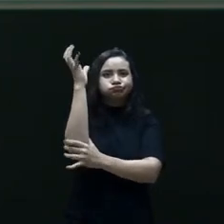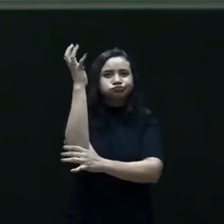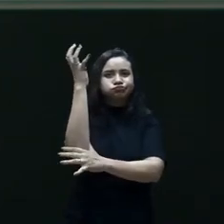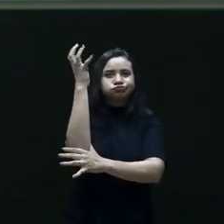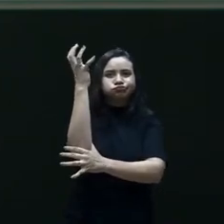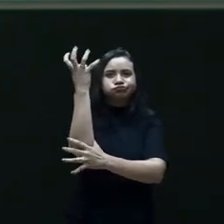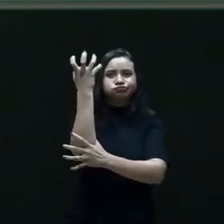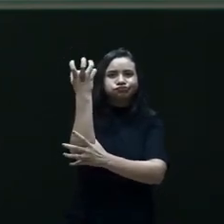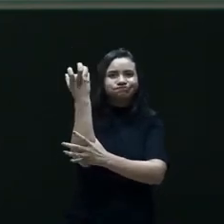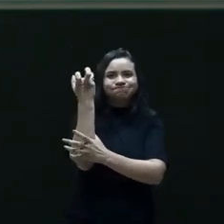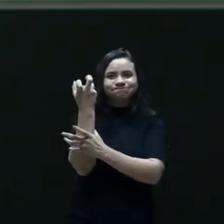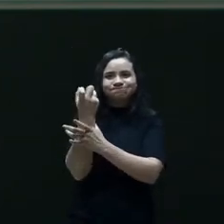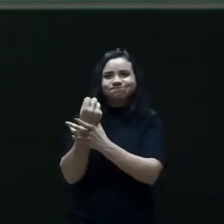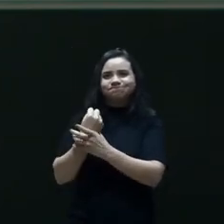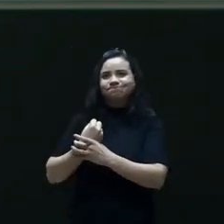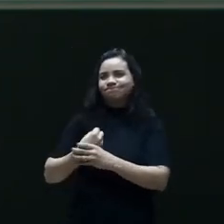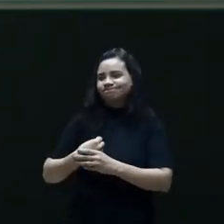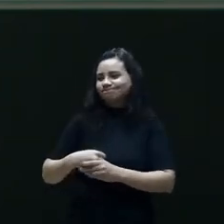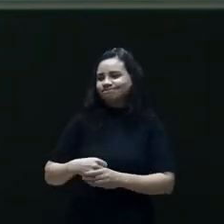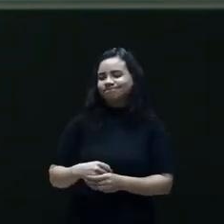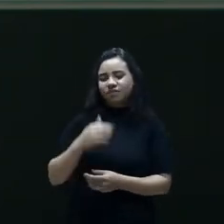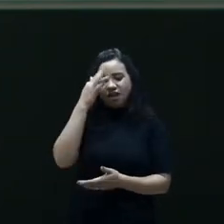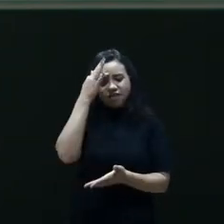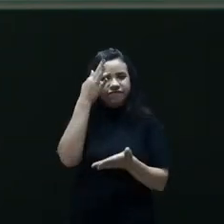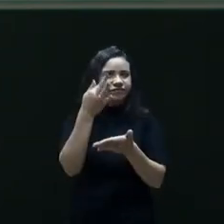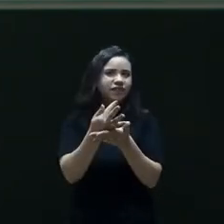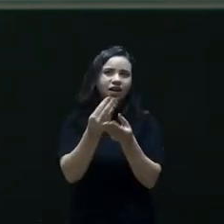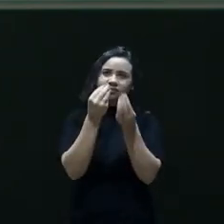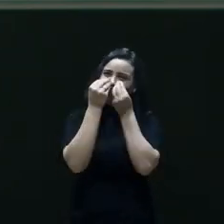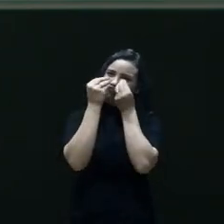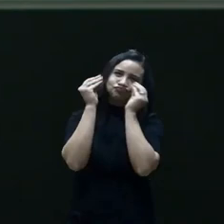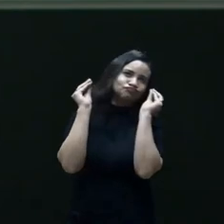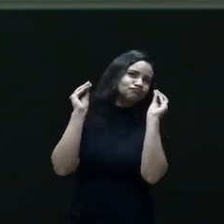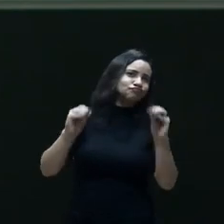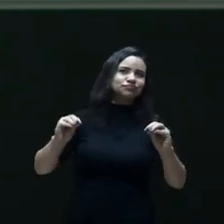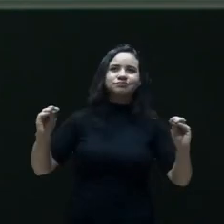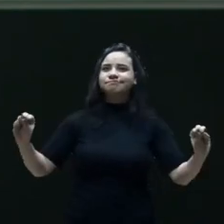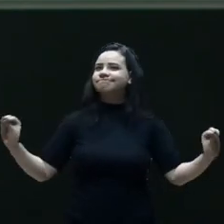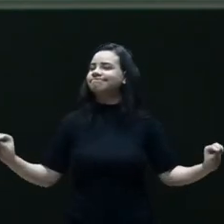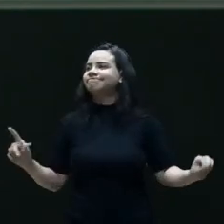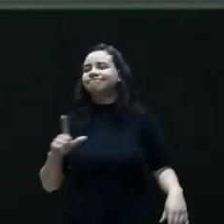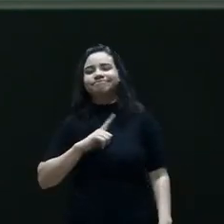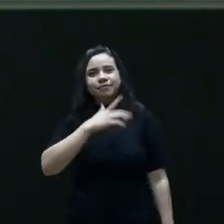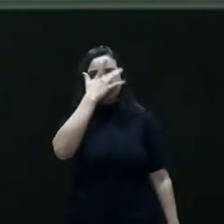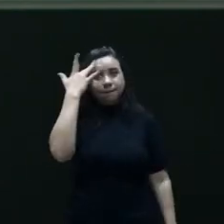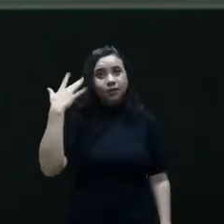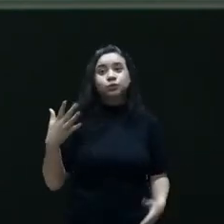abandonava a fé, assim como muitos de nós, e muitos do que nós conhecemos,